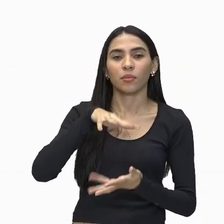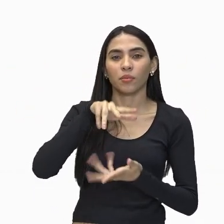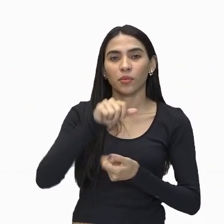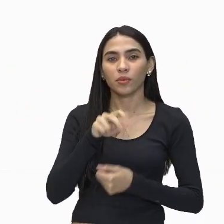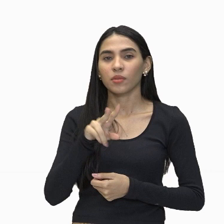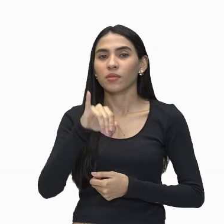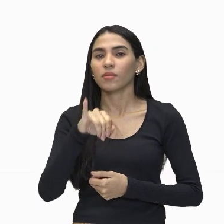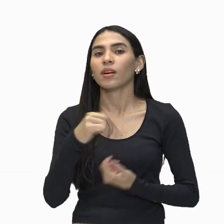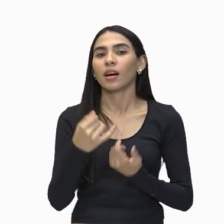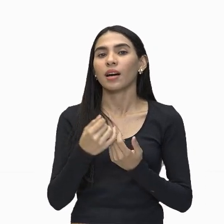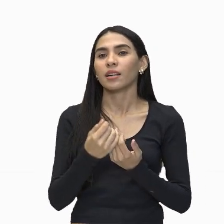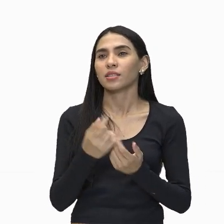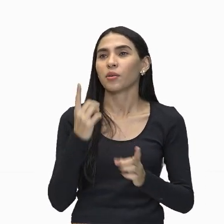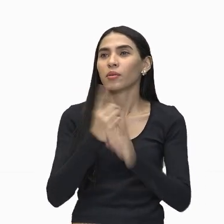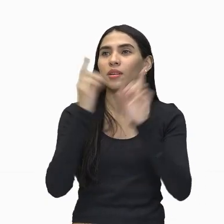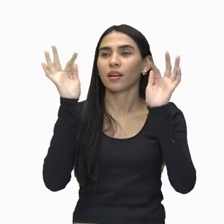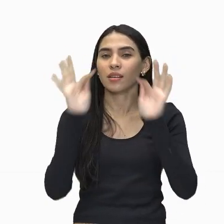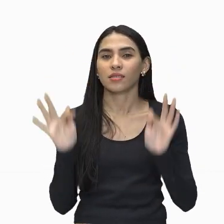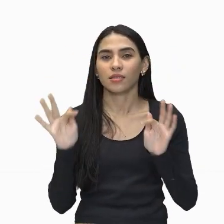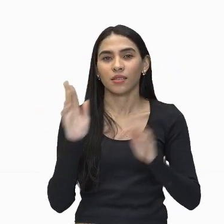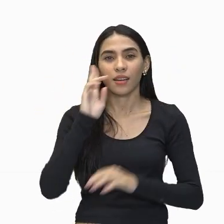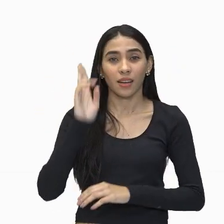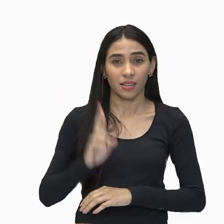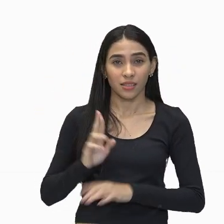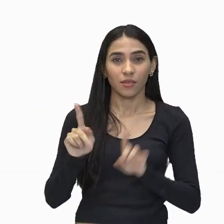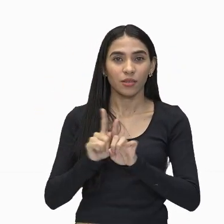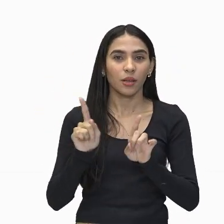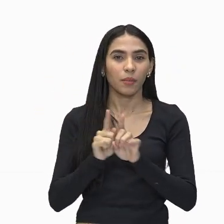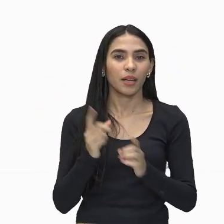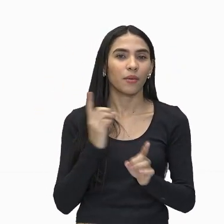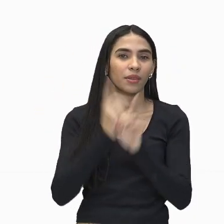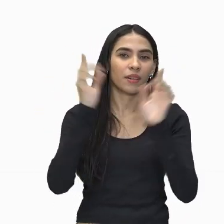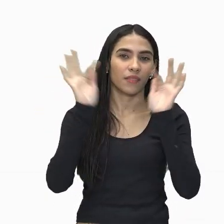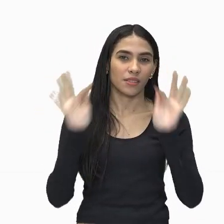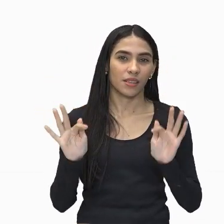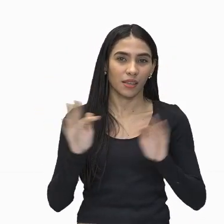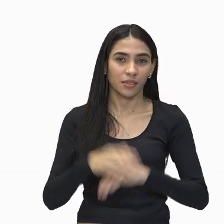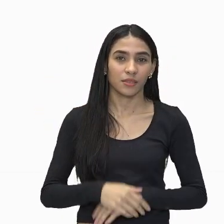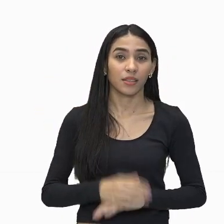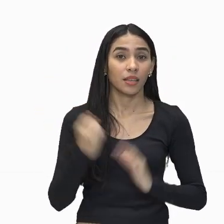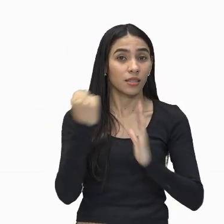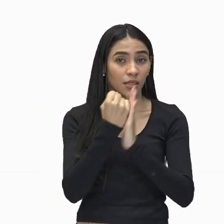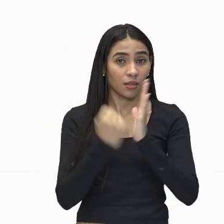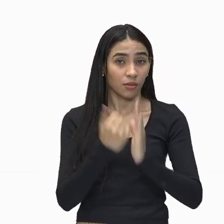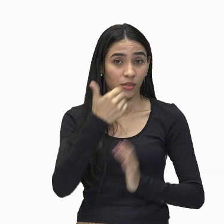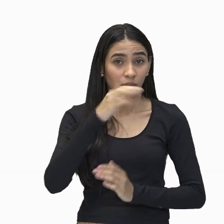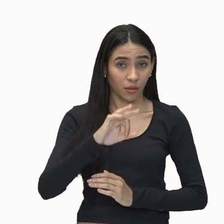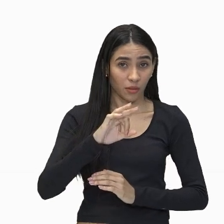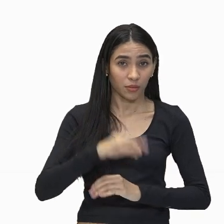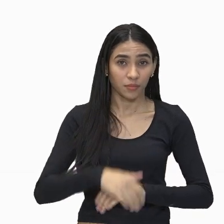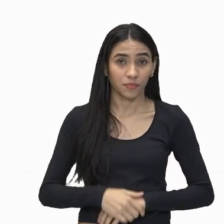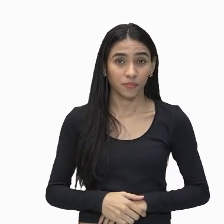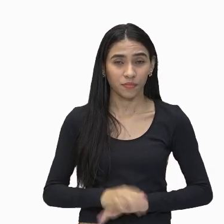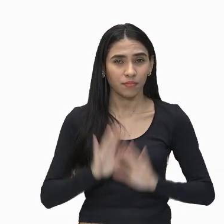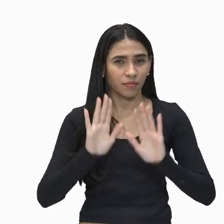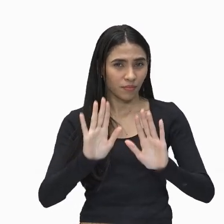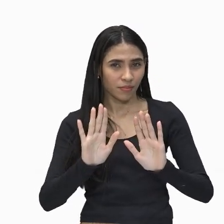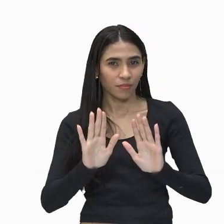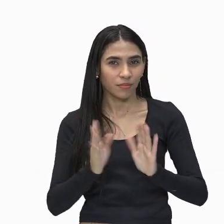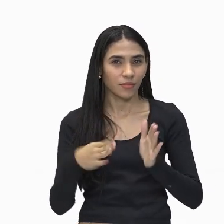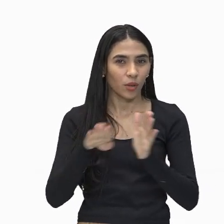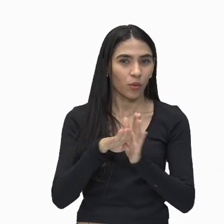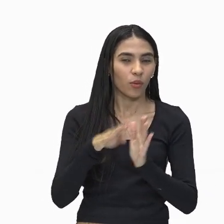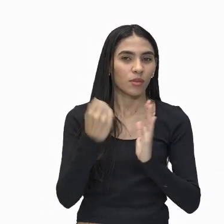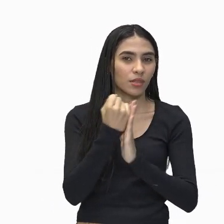vai nos levar à felicidade. A nossa razão vai nos levar à felicidade. Século XIX. Chegamos no século